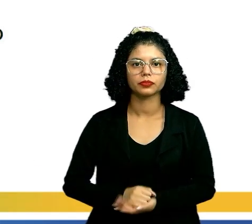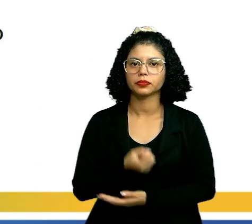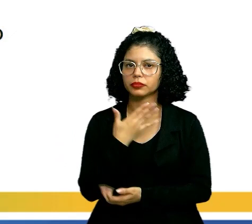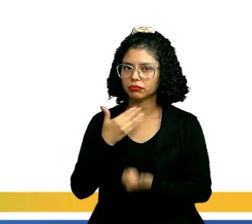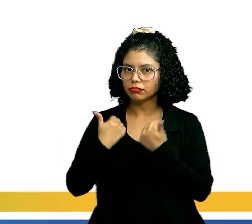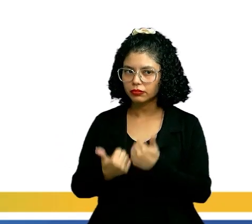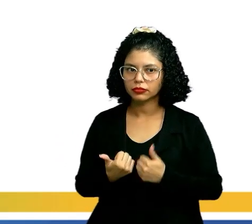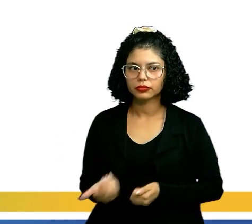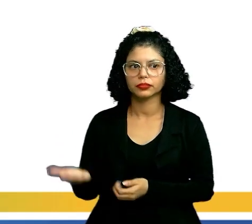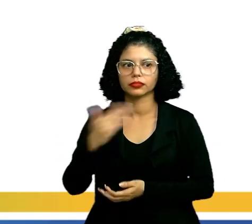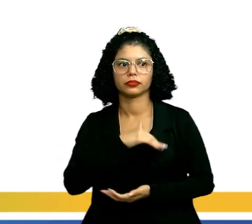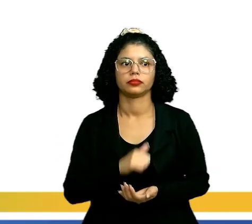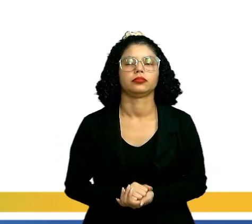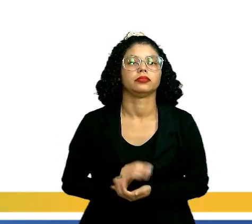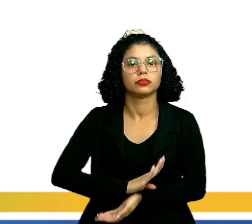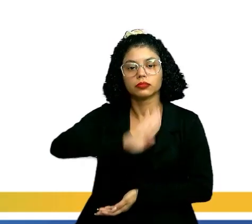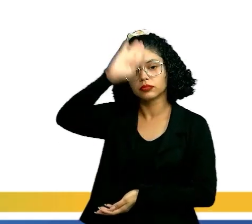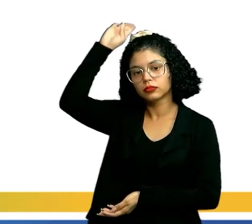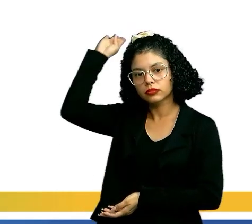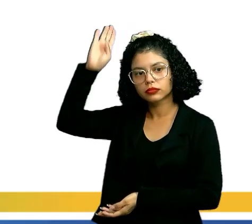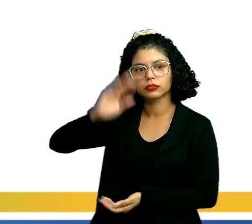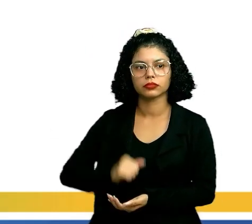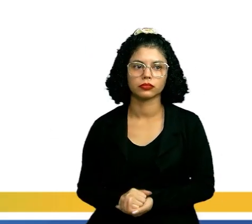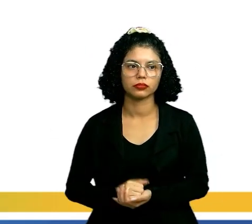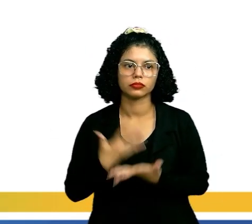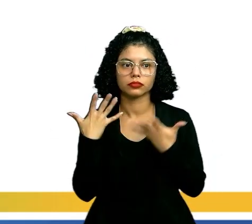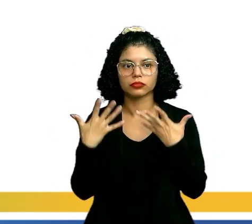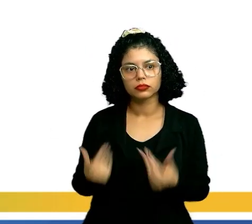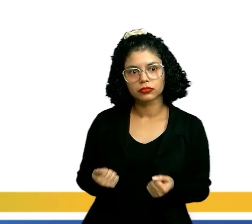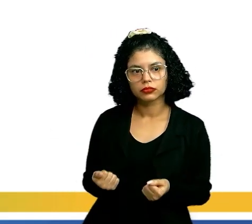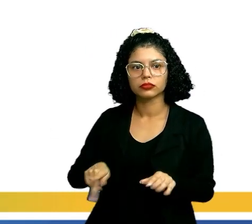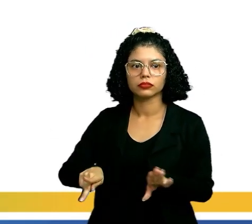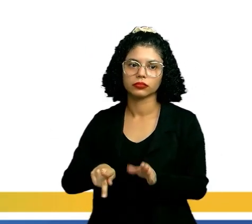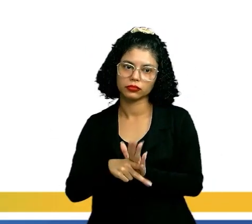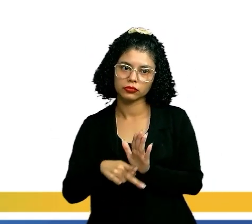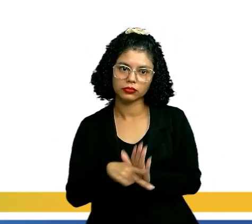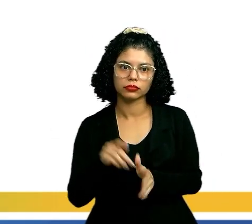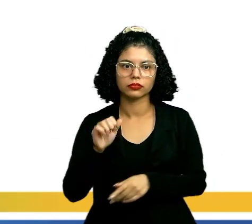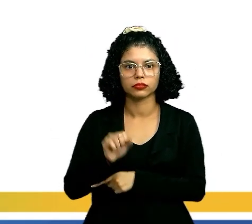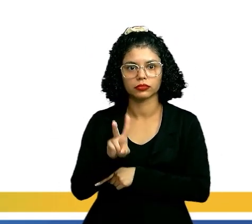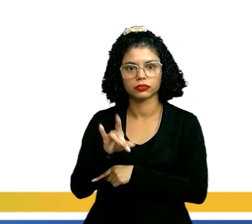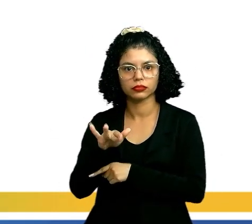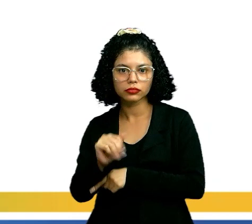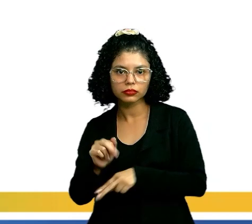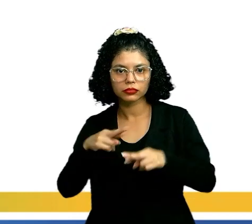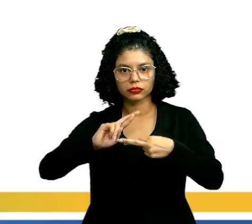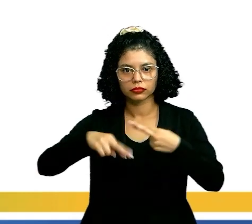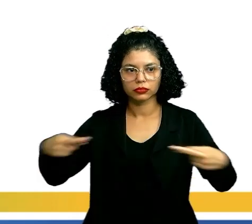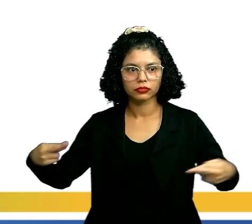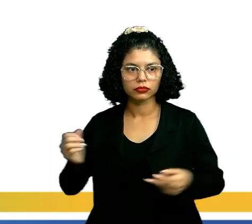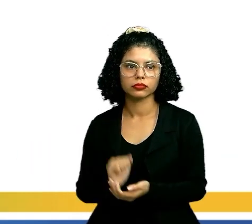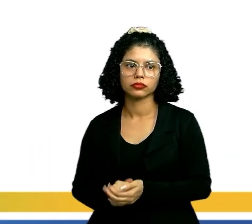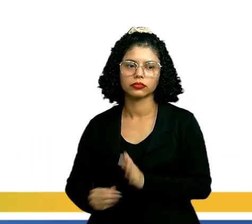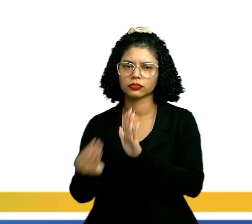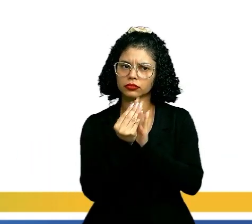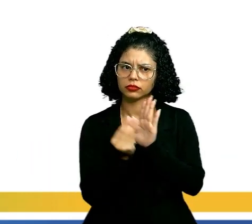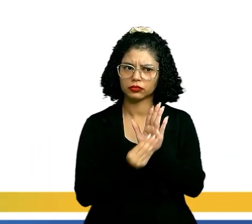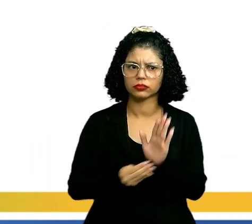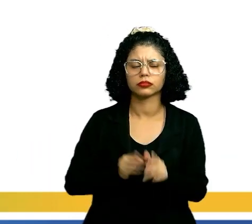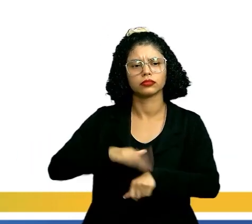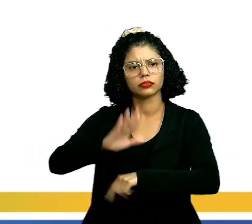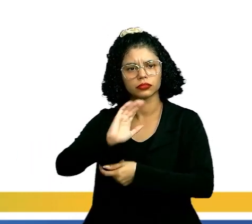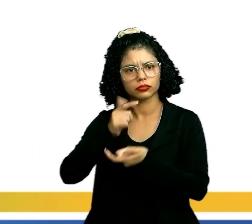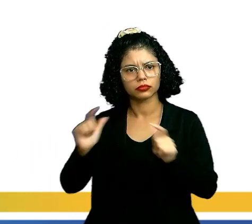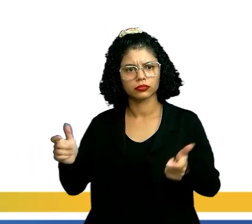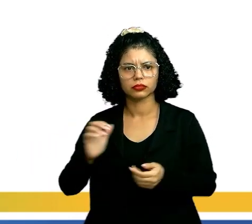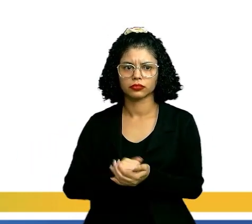muito bem. Vamos lá. Roma e Florença. Roma assumiu o posto de centro da vanguarda renascentista pelo fato da maioria